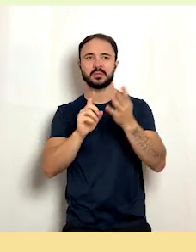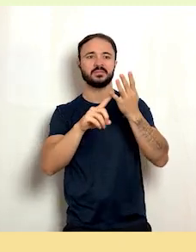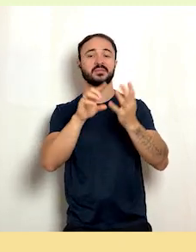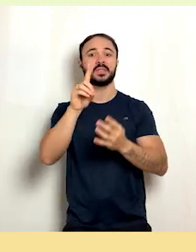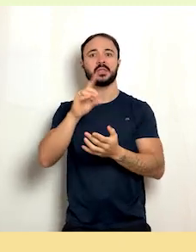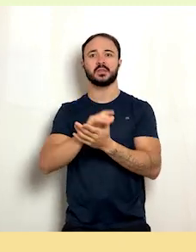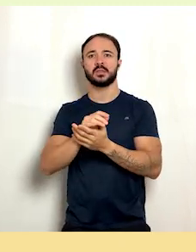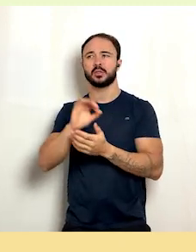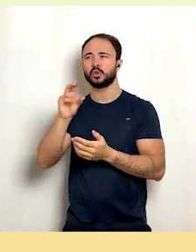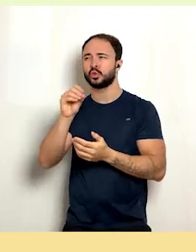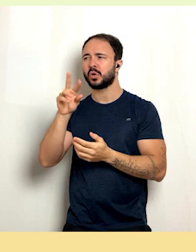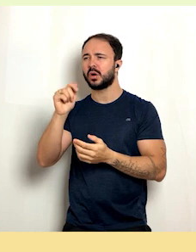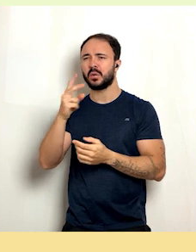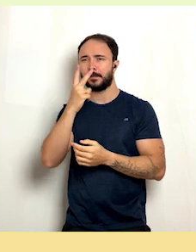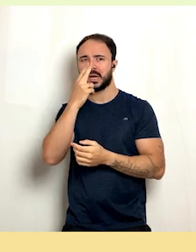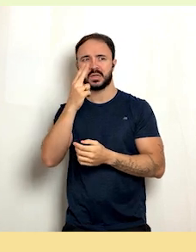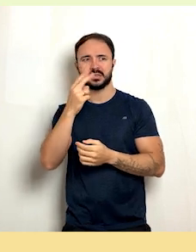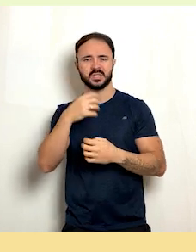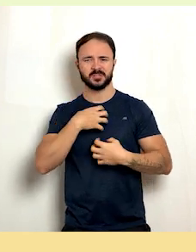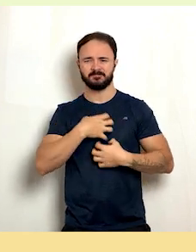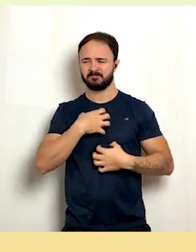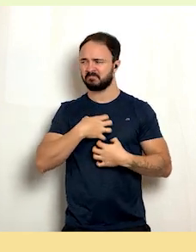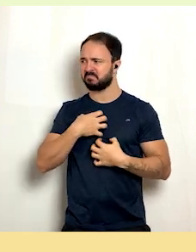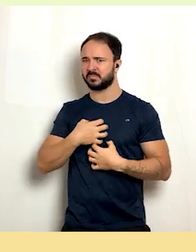D, João parece zangado.